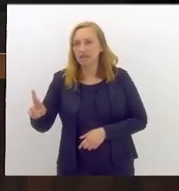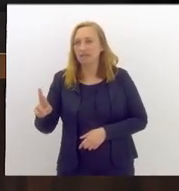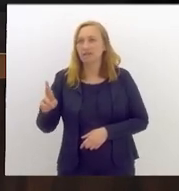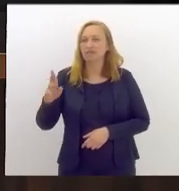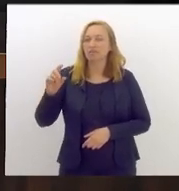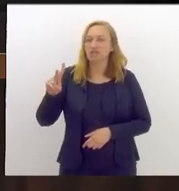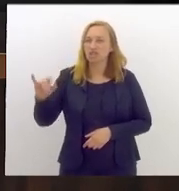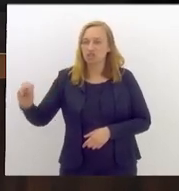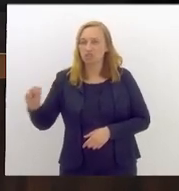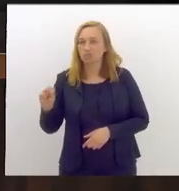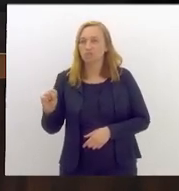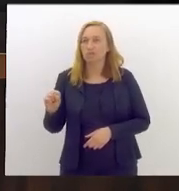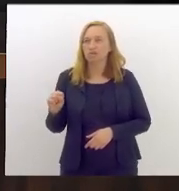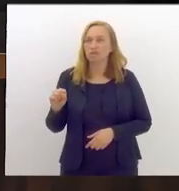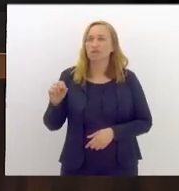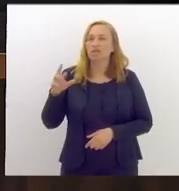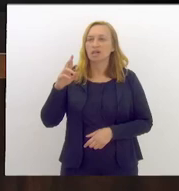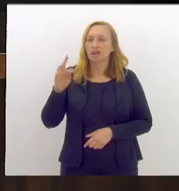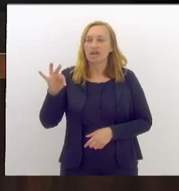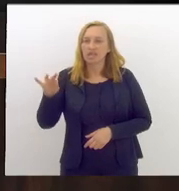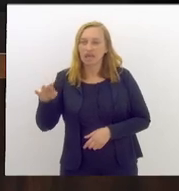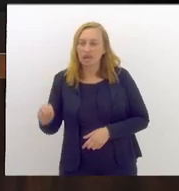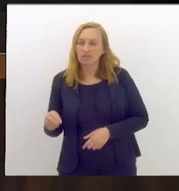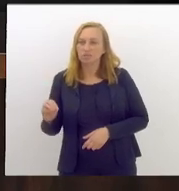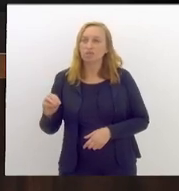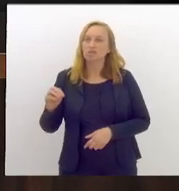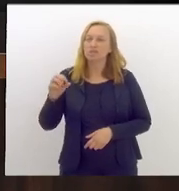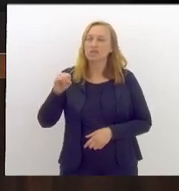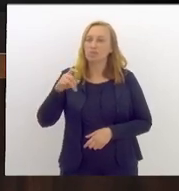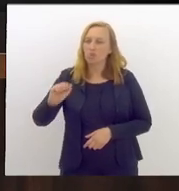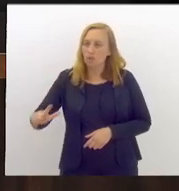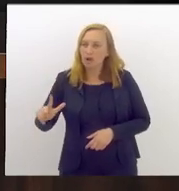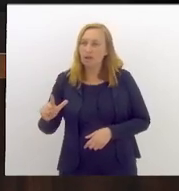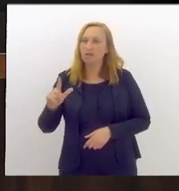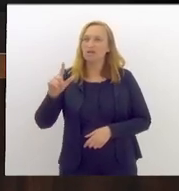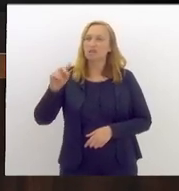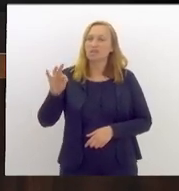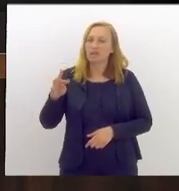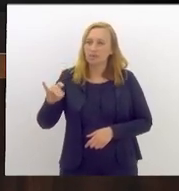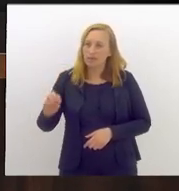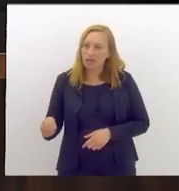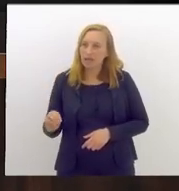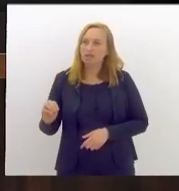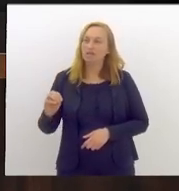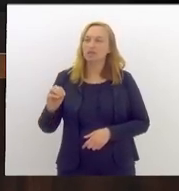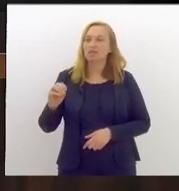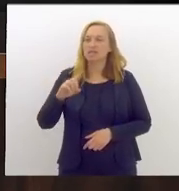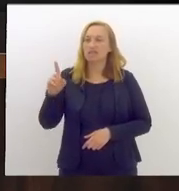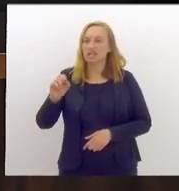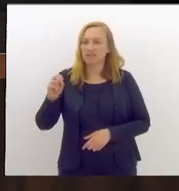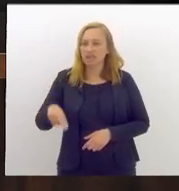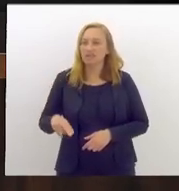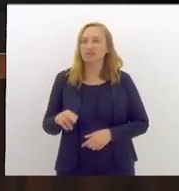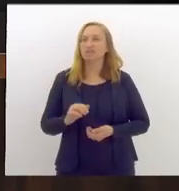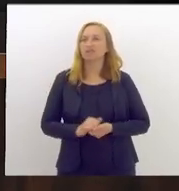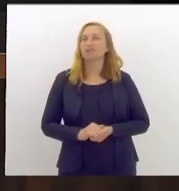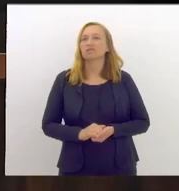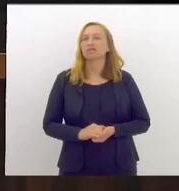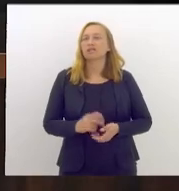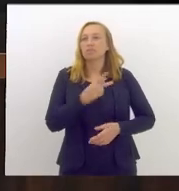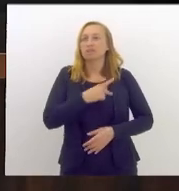Vinícius Renato Zaca Samuel Malafaia Subtenente Bernardo Thiago pampulhando presidência